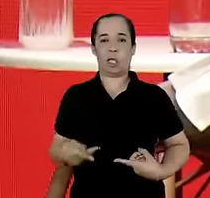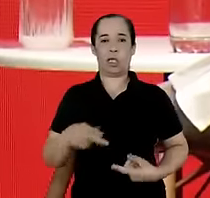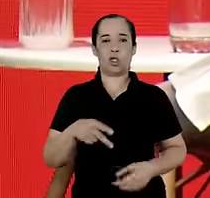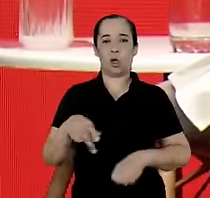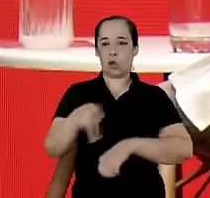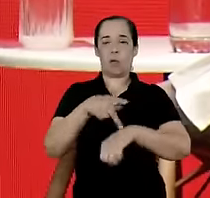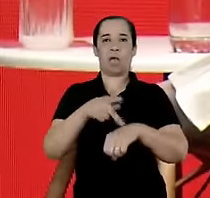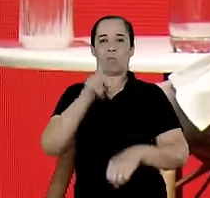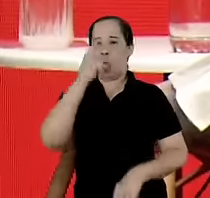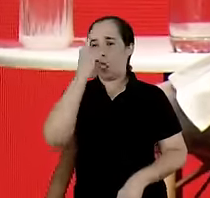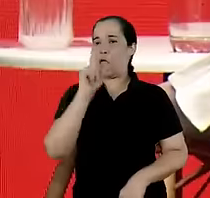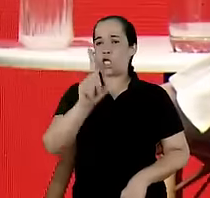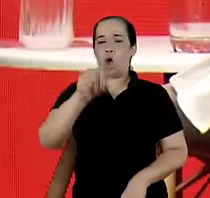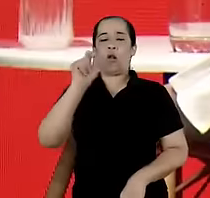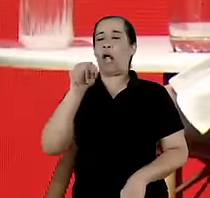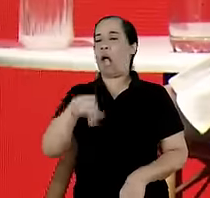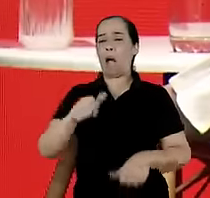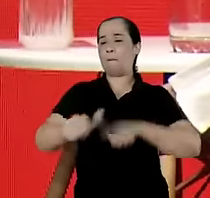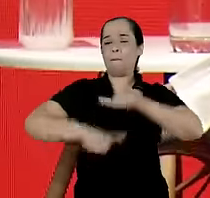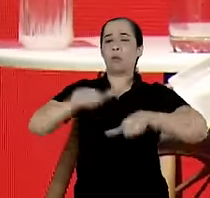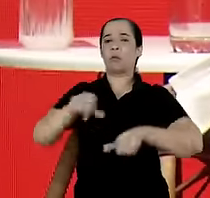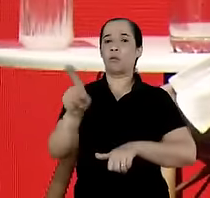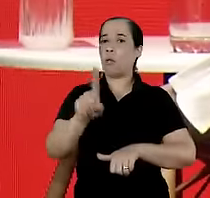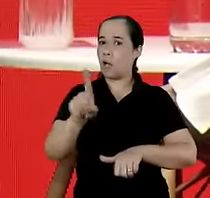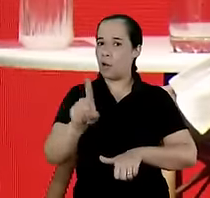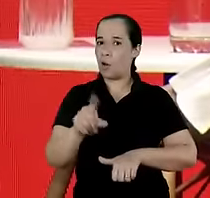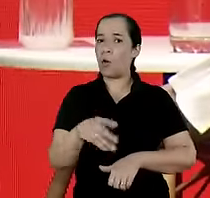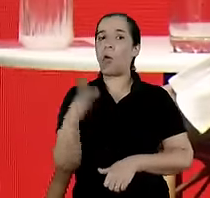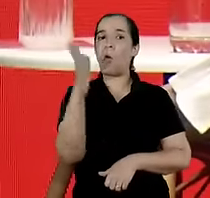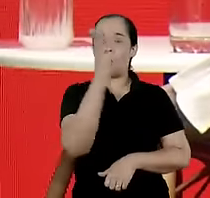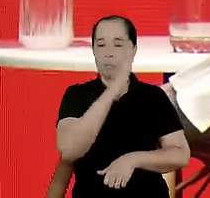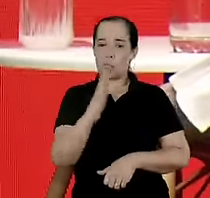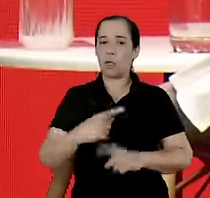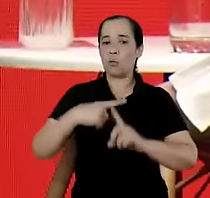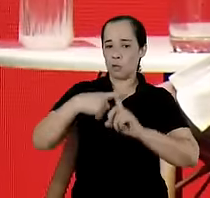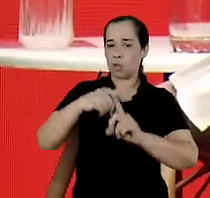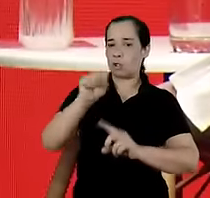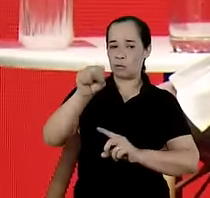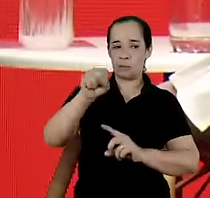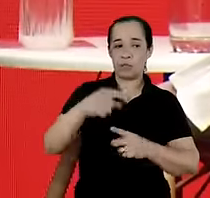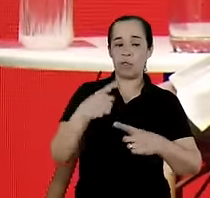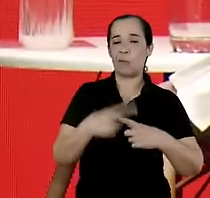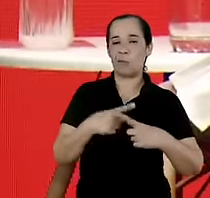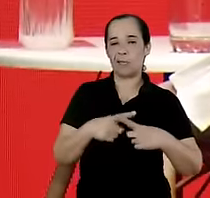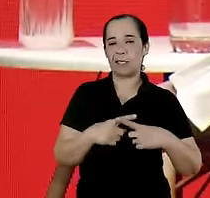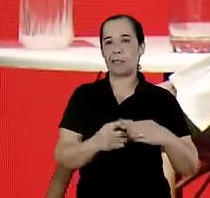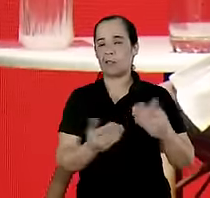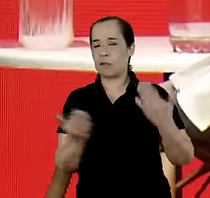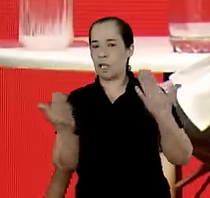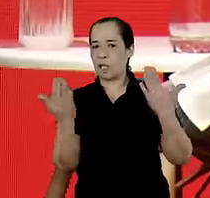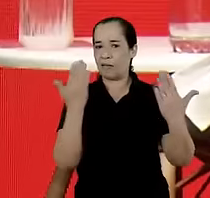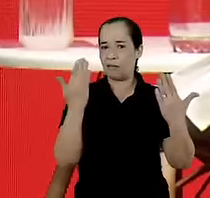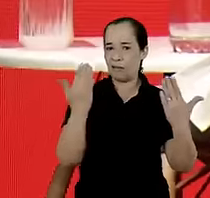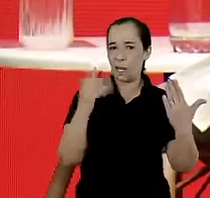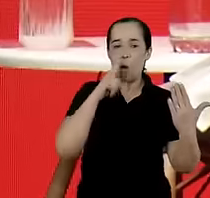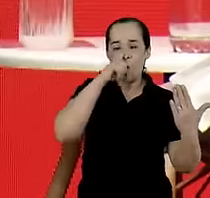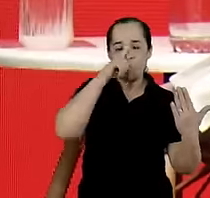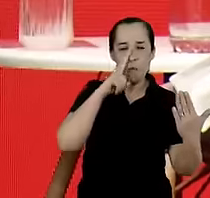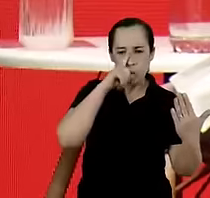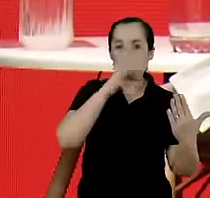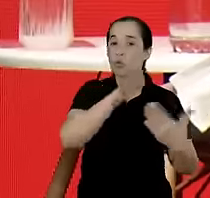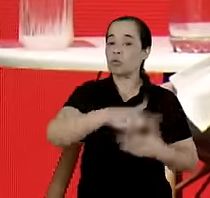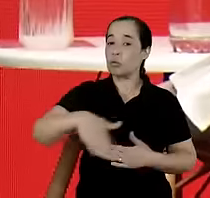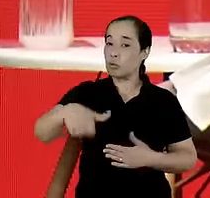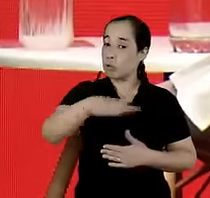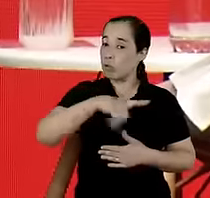entende entendeu então tem esse lado positivo para Brasil agora obviamente se escalar é ruim para risco em geral Então você vai ter um pouco